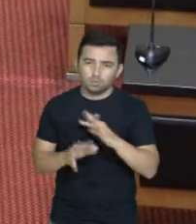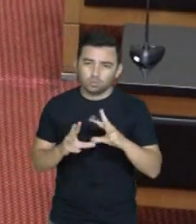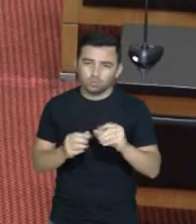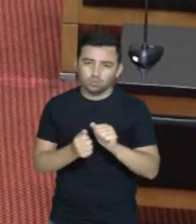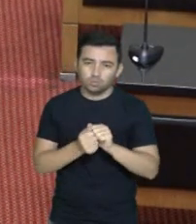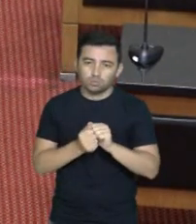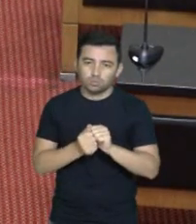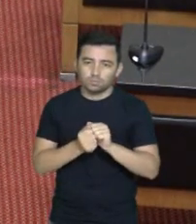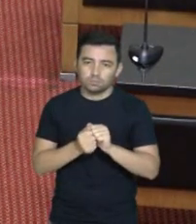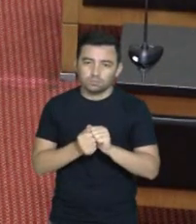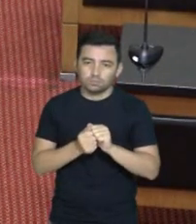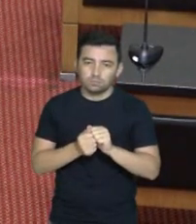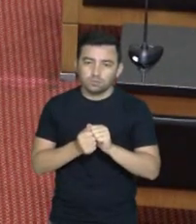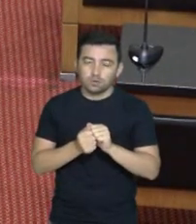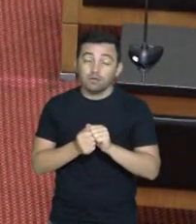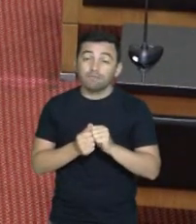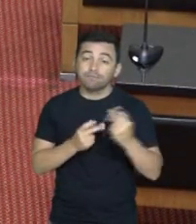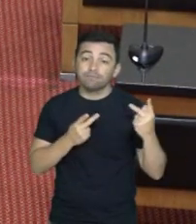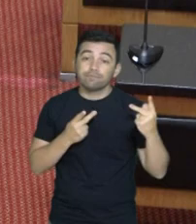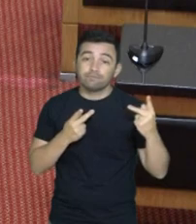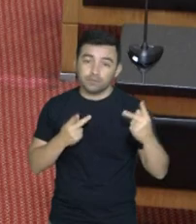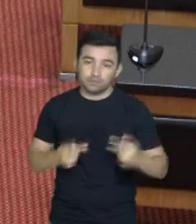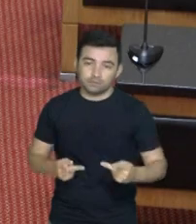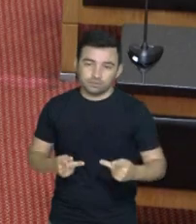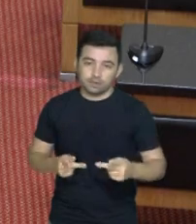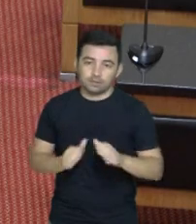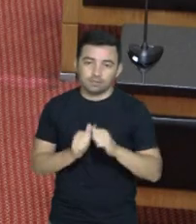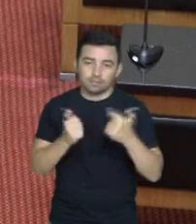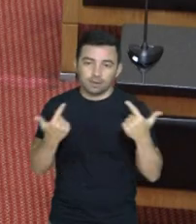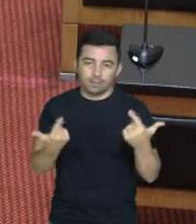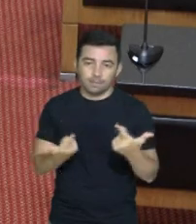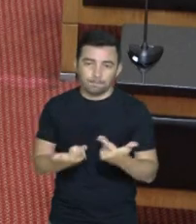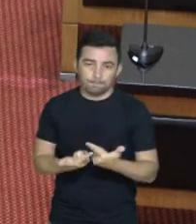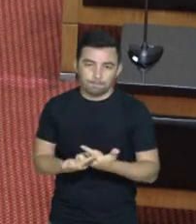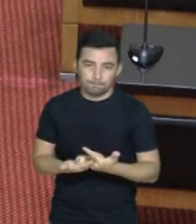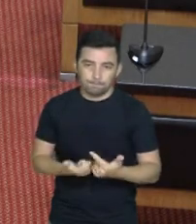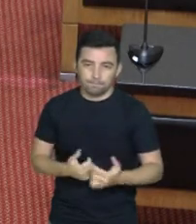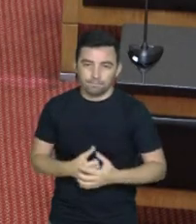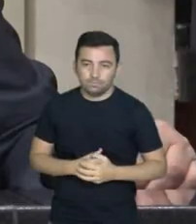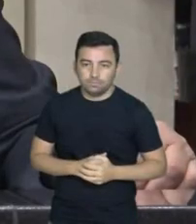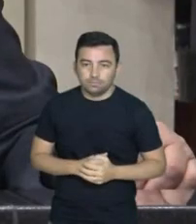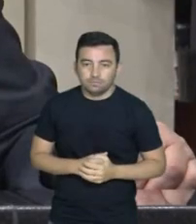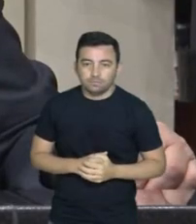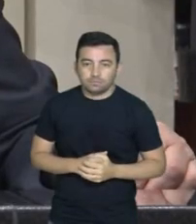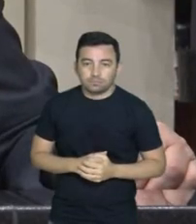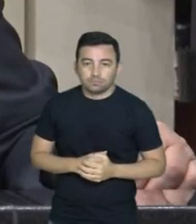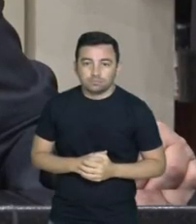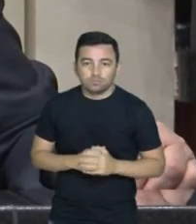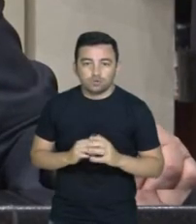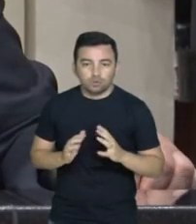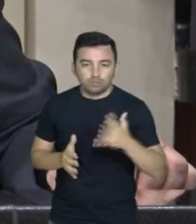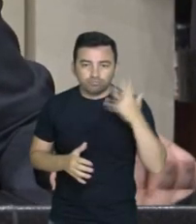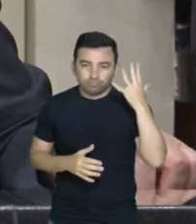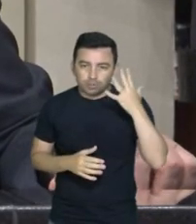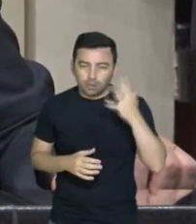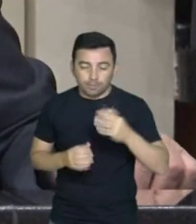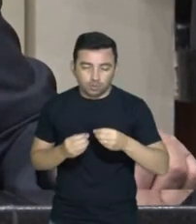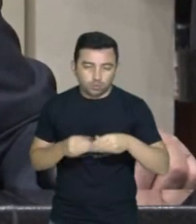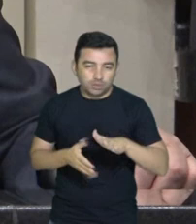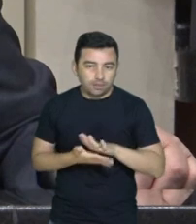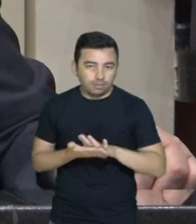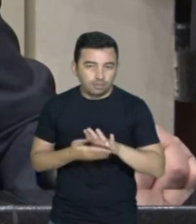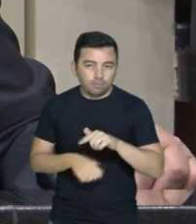tá visitando a nossa Assembleia Legislativa Obrigado isso feita manifestação sempre prejuízo do tempo